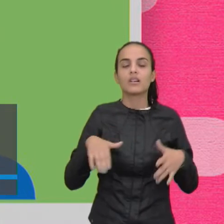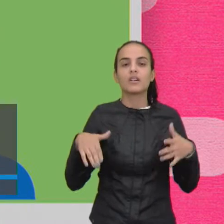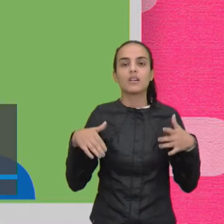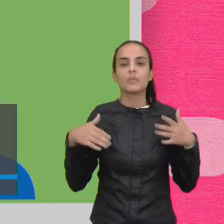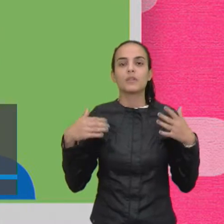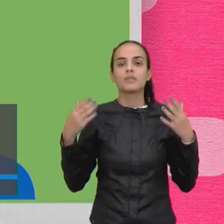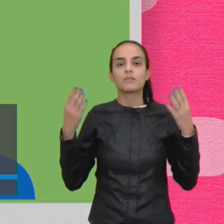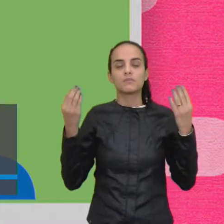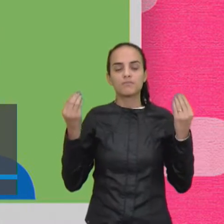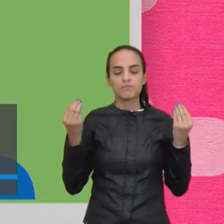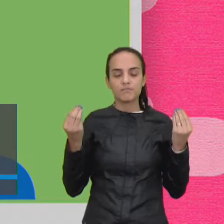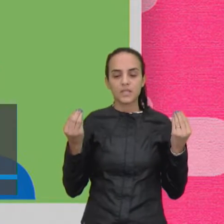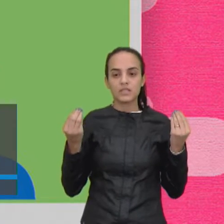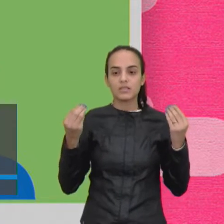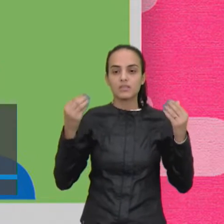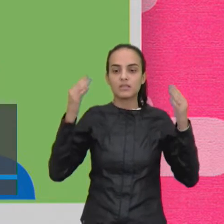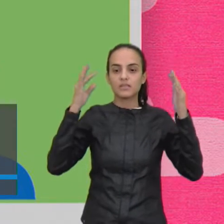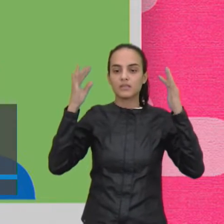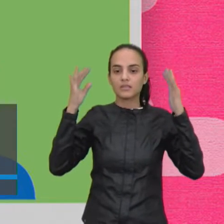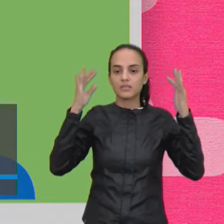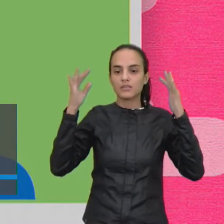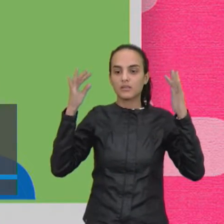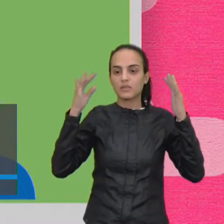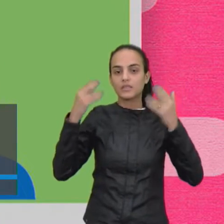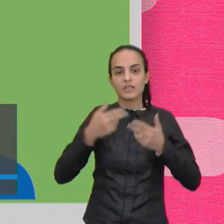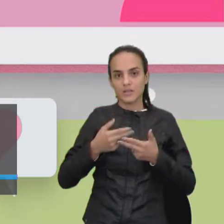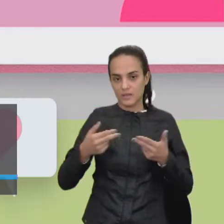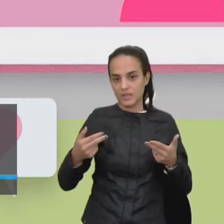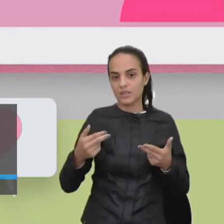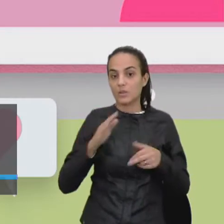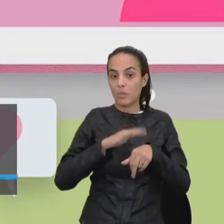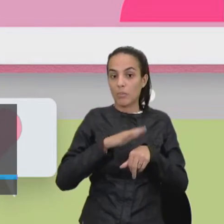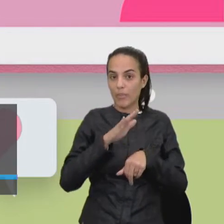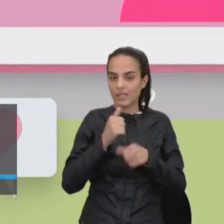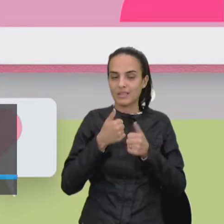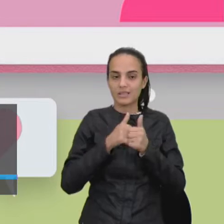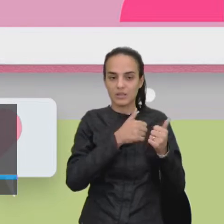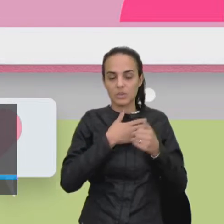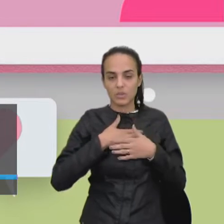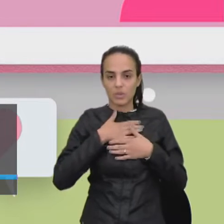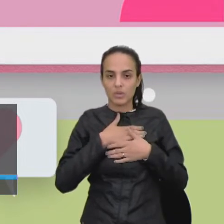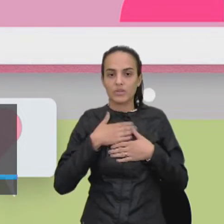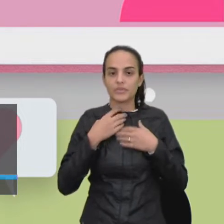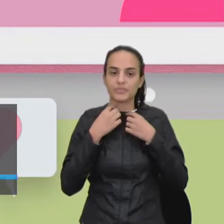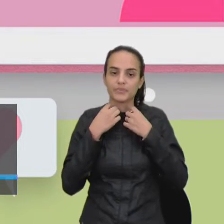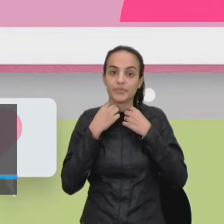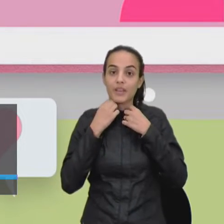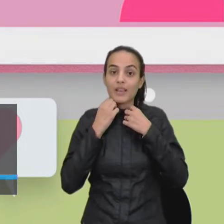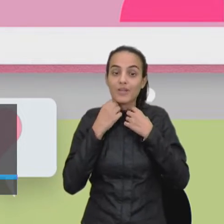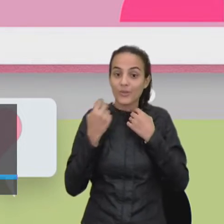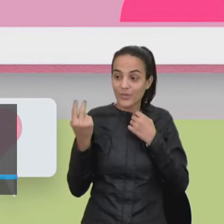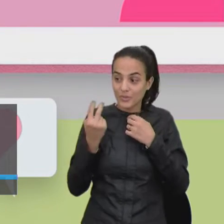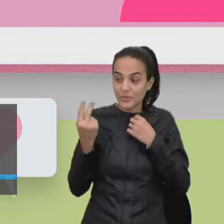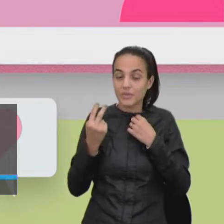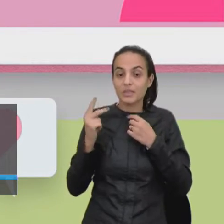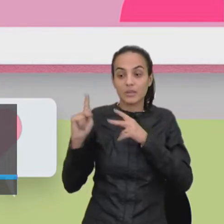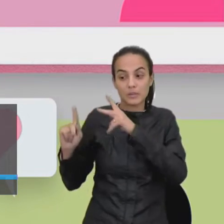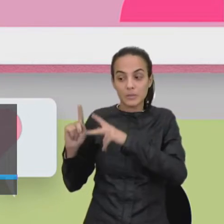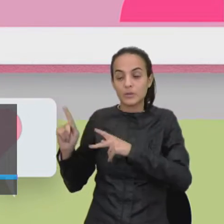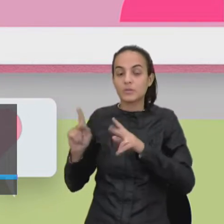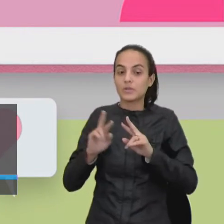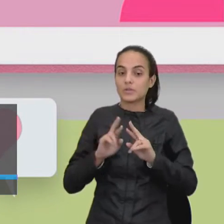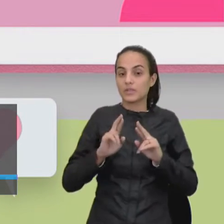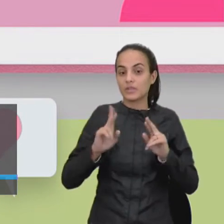Yoga, meditação, então são os que eu mais sigo. Muito bem, olha só, eu e a Prof. Fernanda somos de públicos